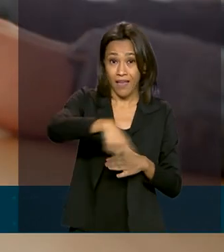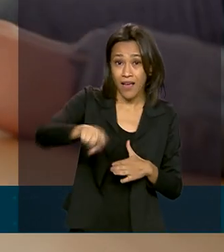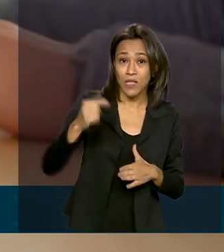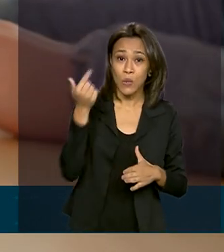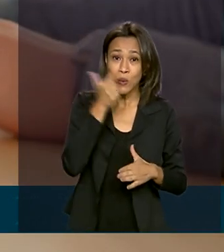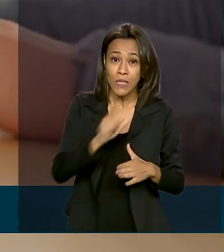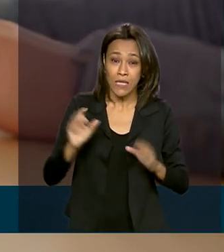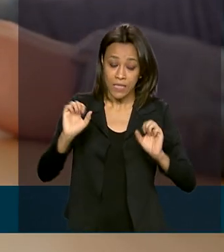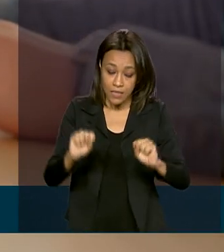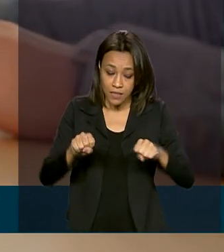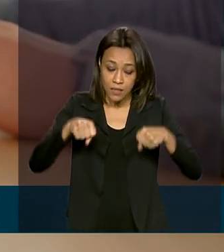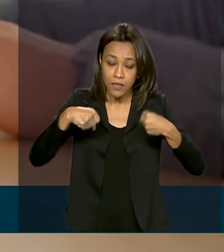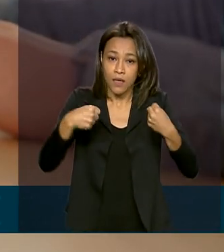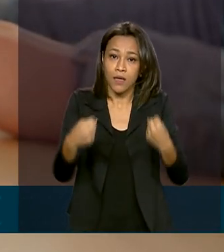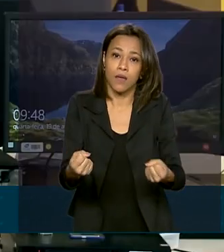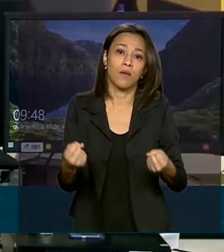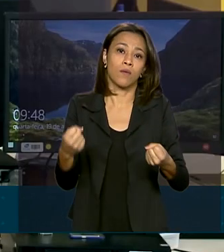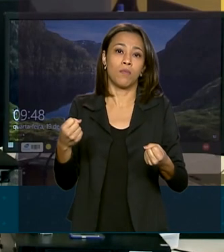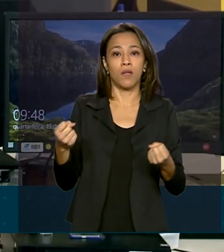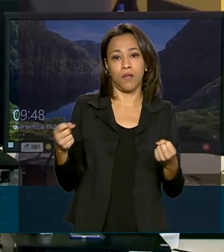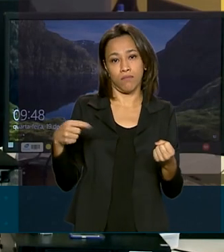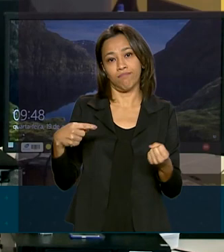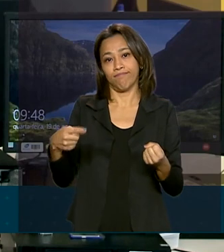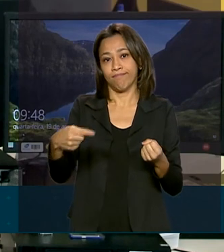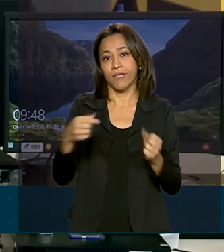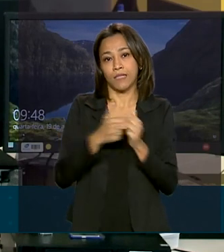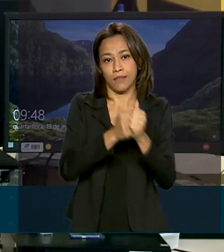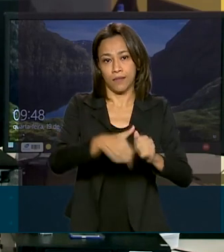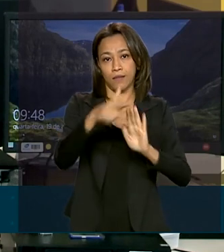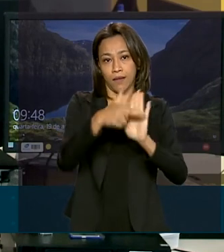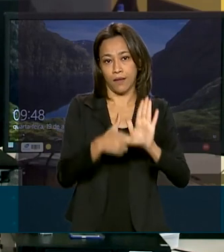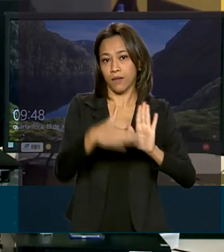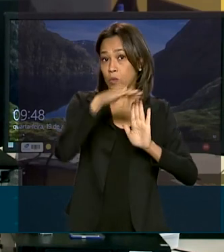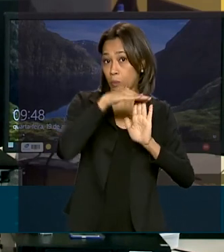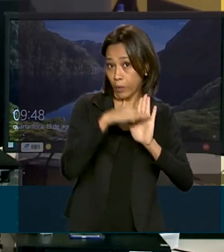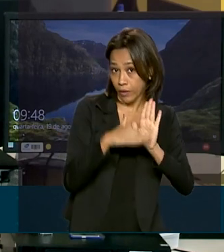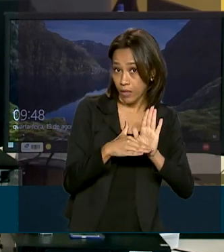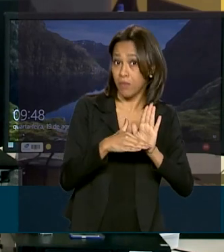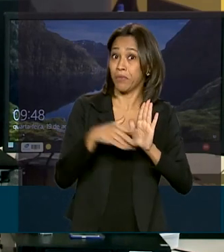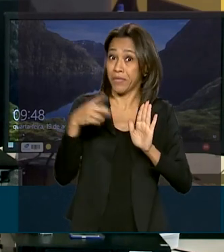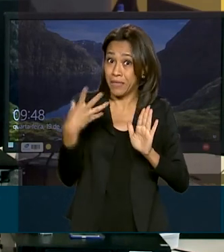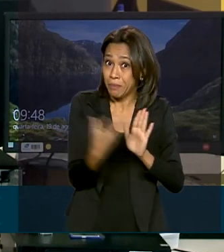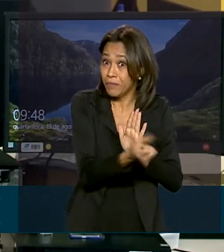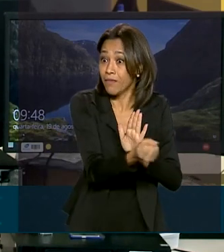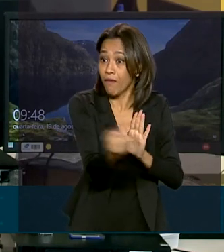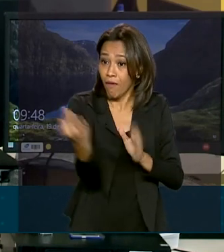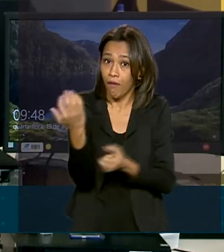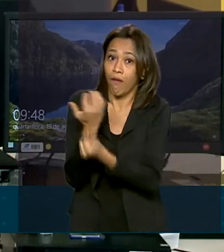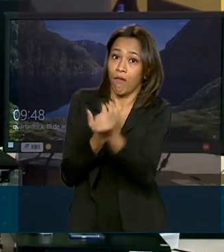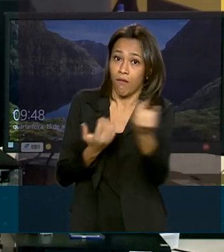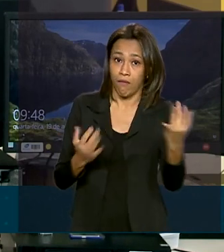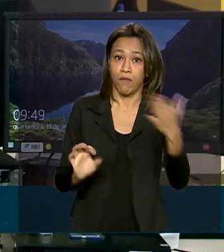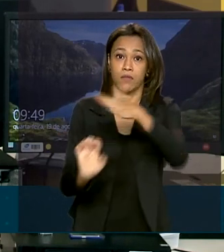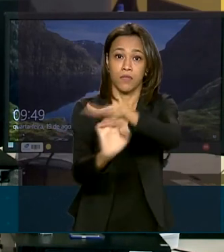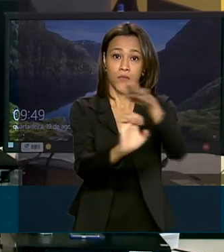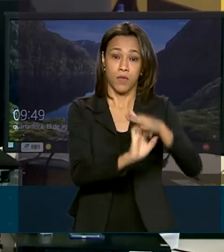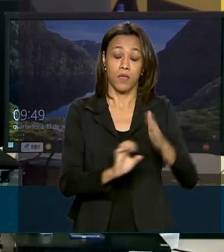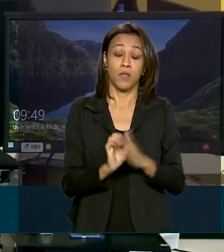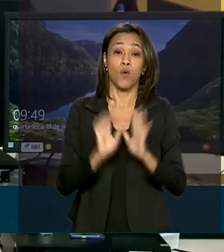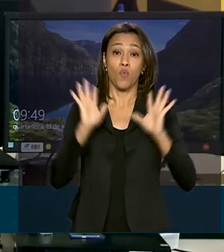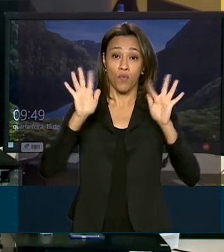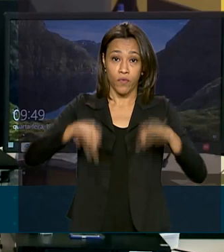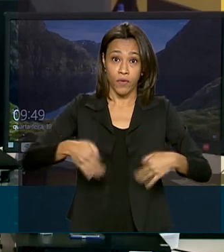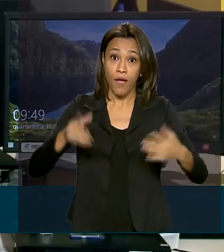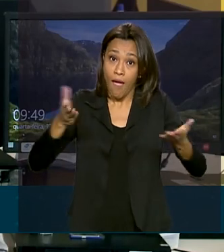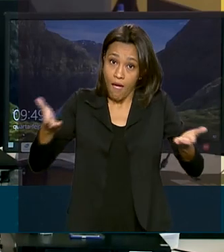operações de crédito no âmbito do programa, já que a demanda ainda é grande. O prazo anterior se encerrava justamente